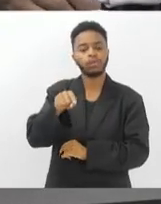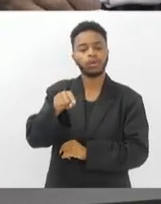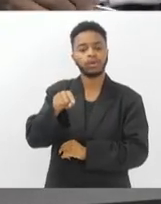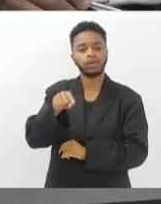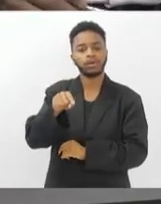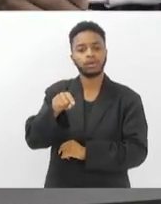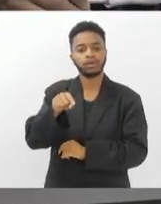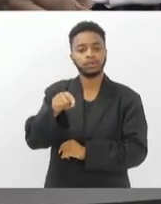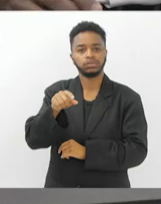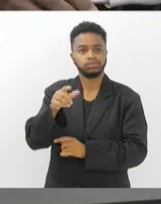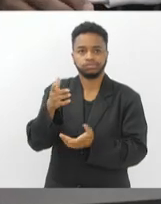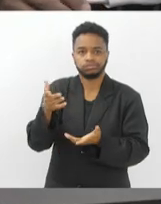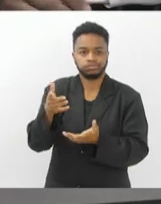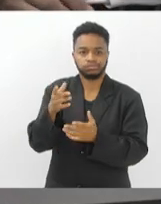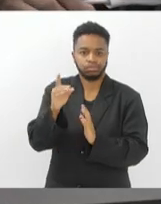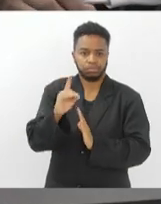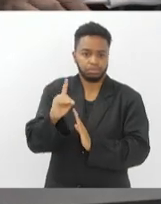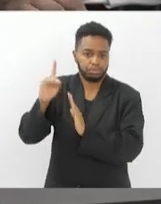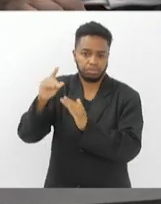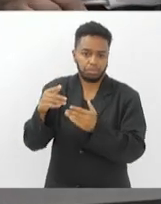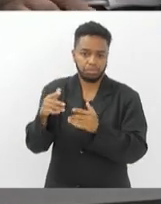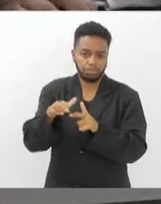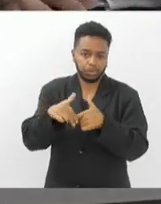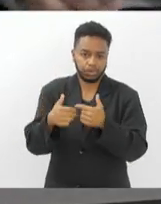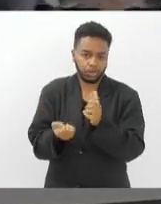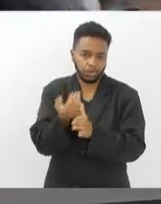nas divindades aí das chuvas. Né?